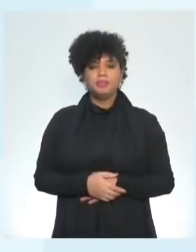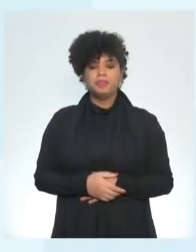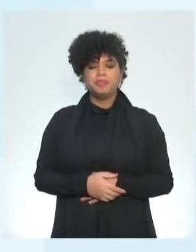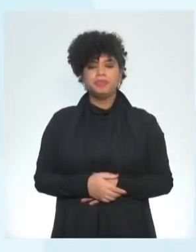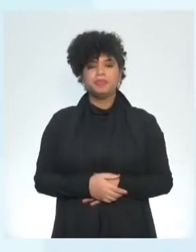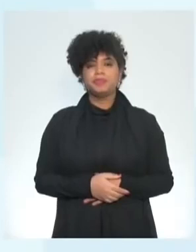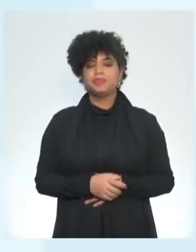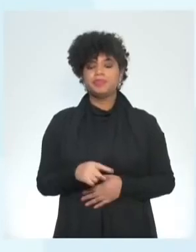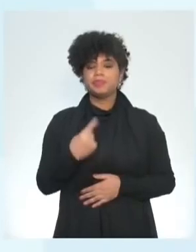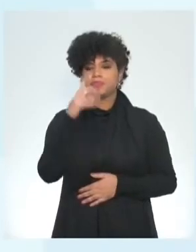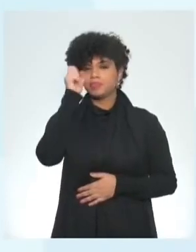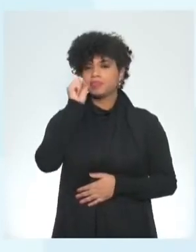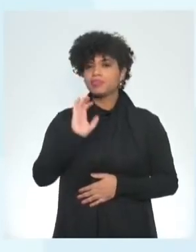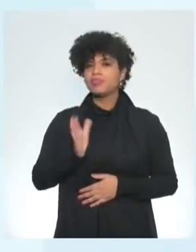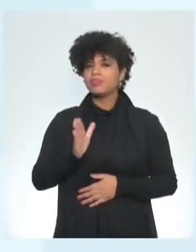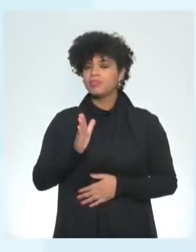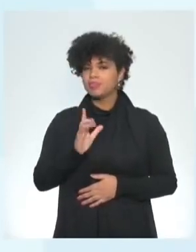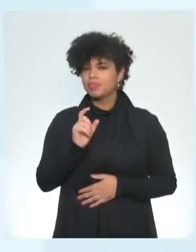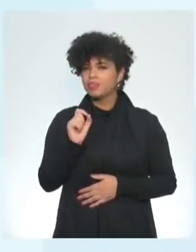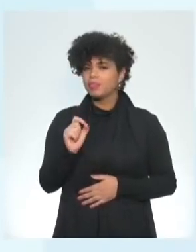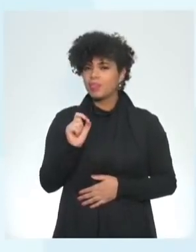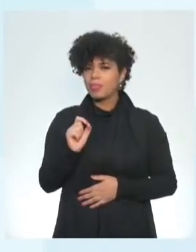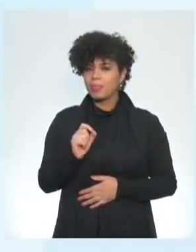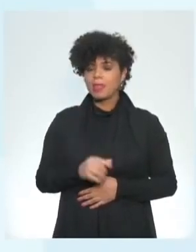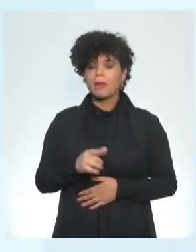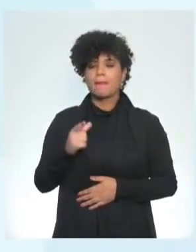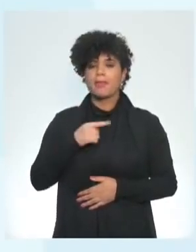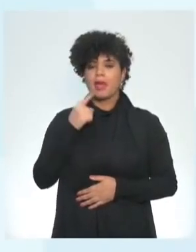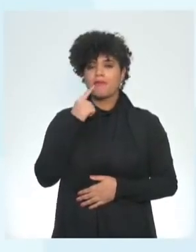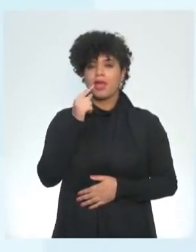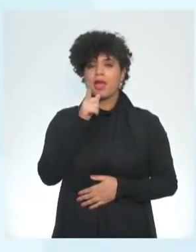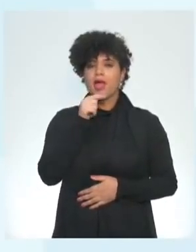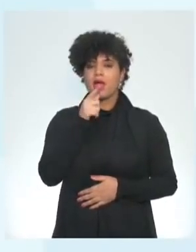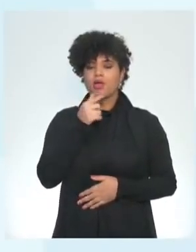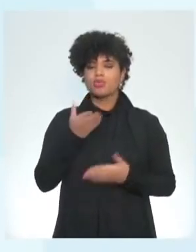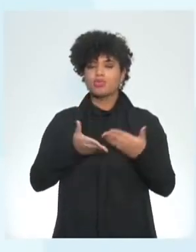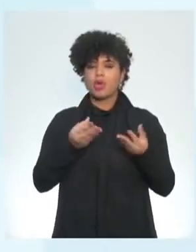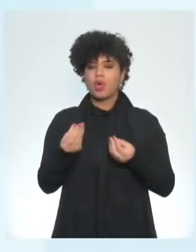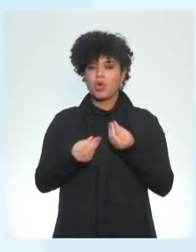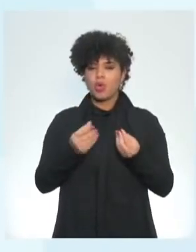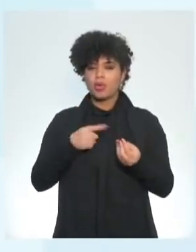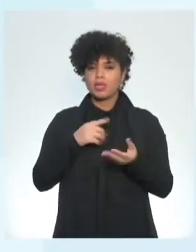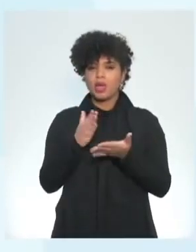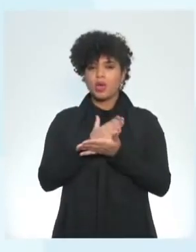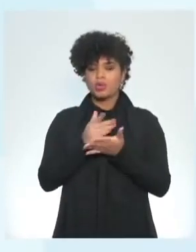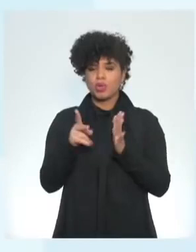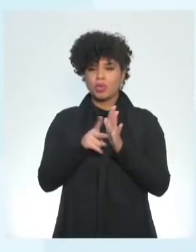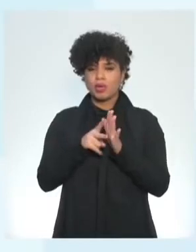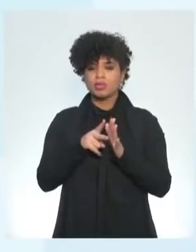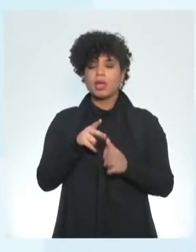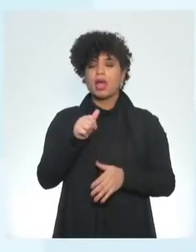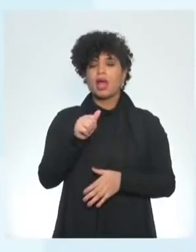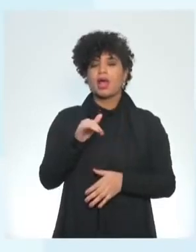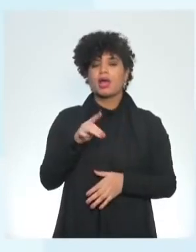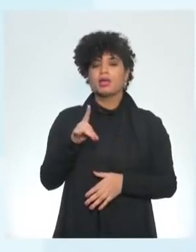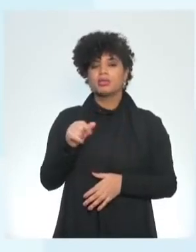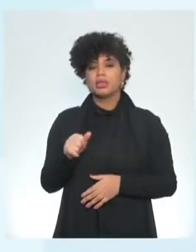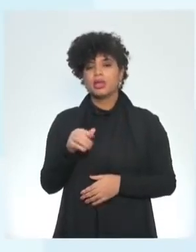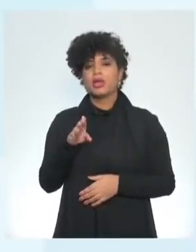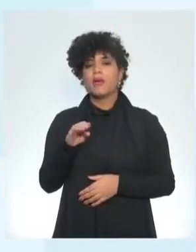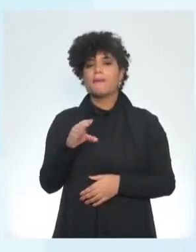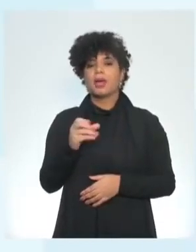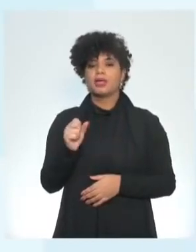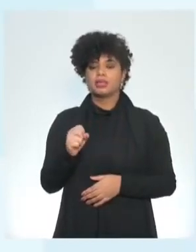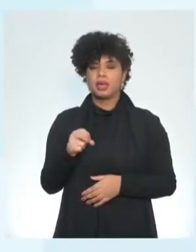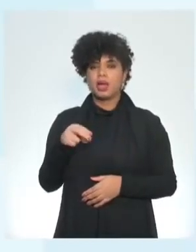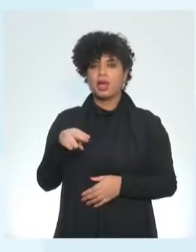que a gente já estudou dentro do Aprender Sempre? Tratamento da água, soluções aquosas, ácida, básica ou neutra,